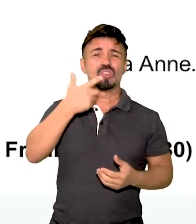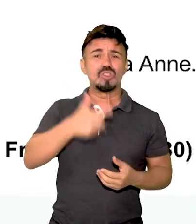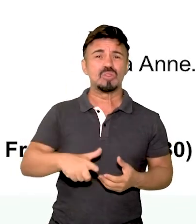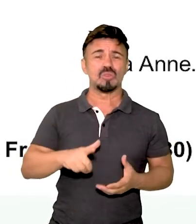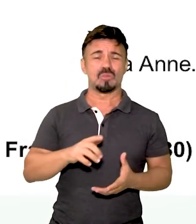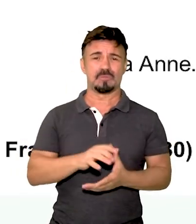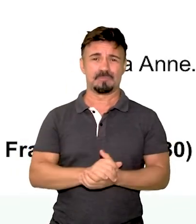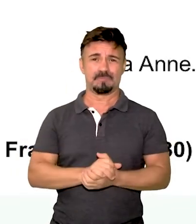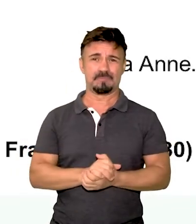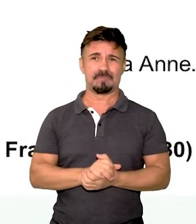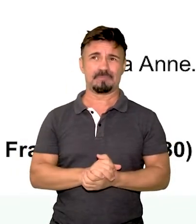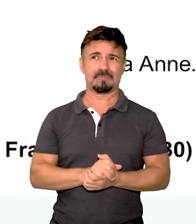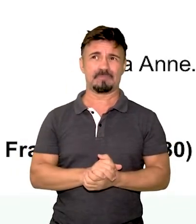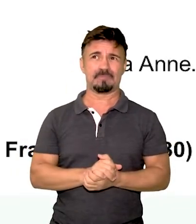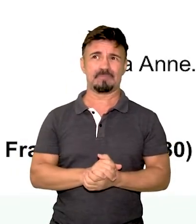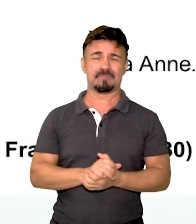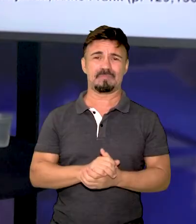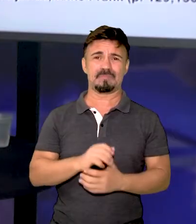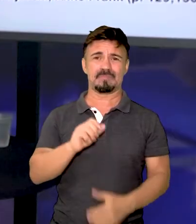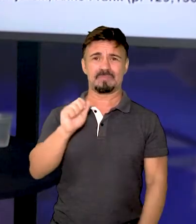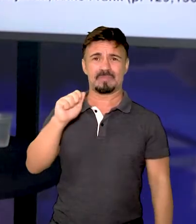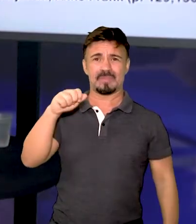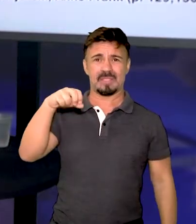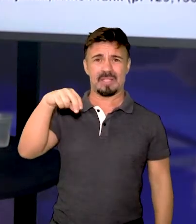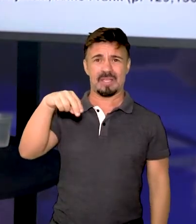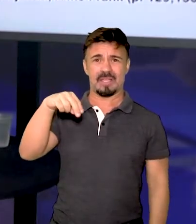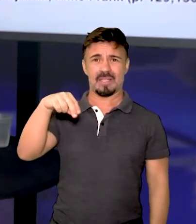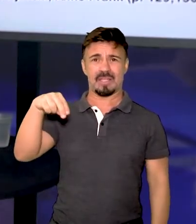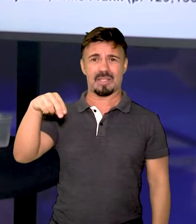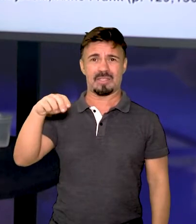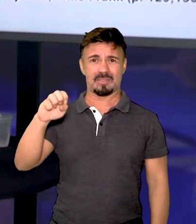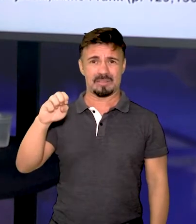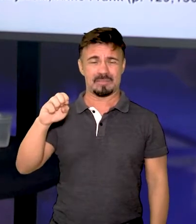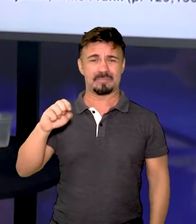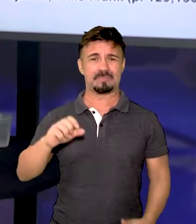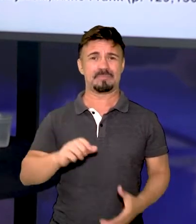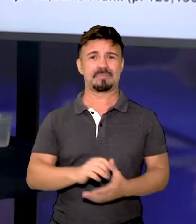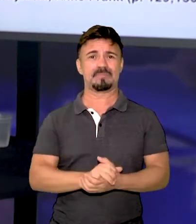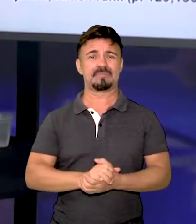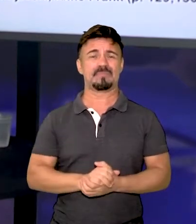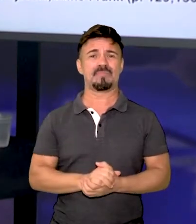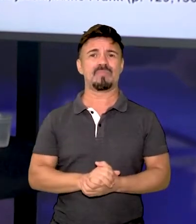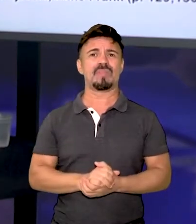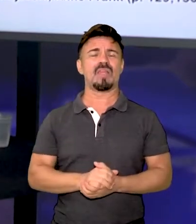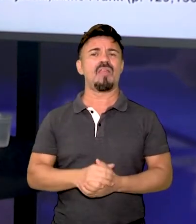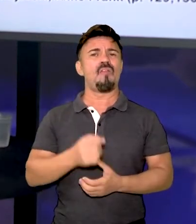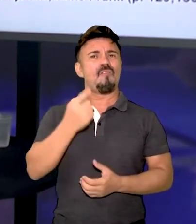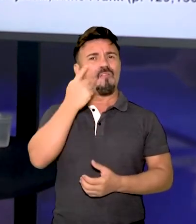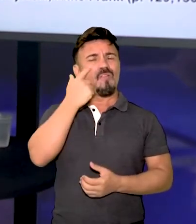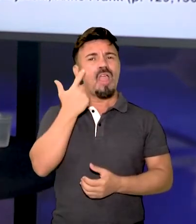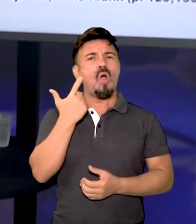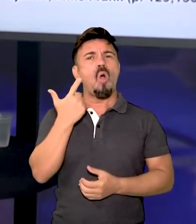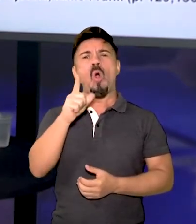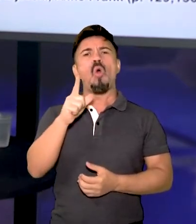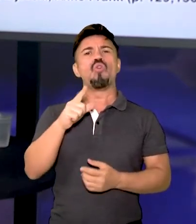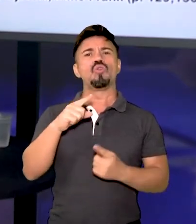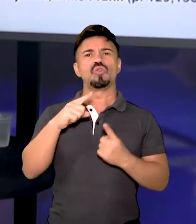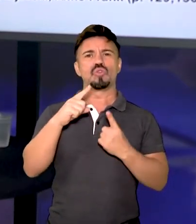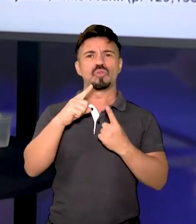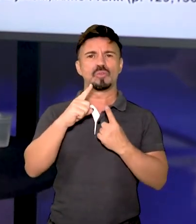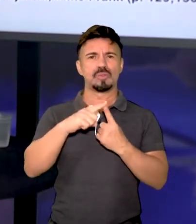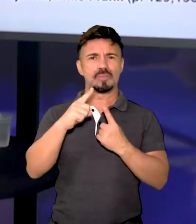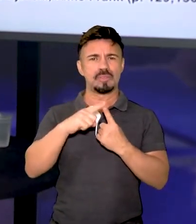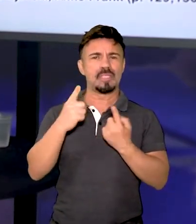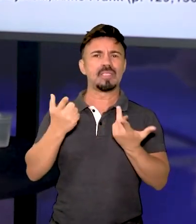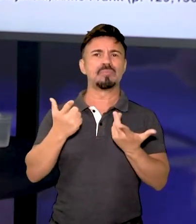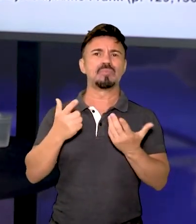mais. Sua Anne. Então, nós vamos ver aí justamente um outro tipo de diálogo,